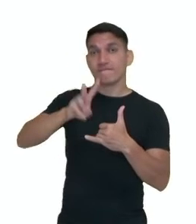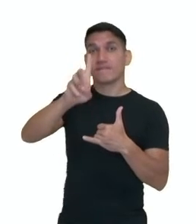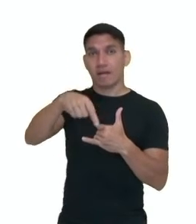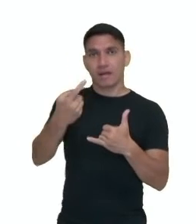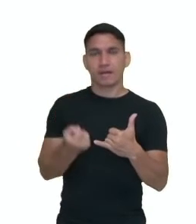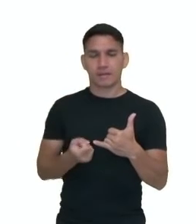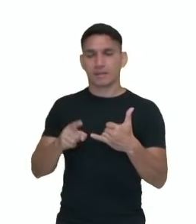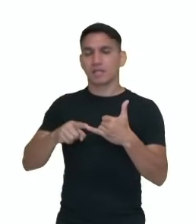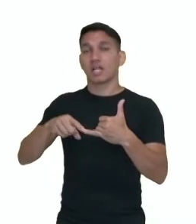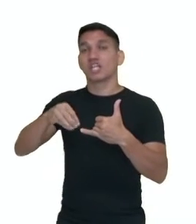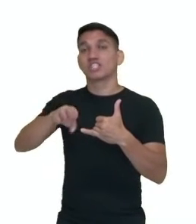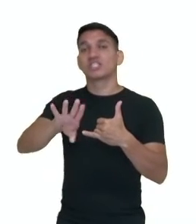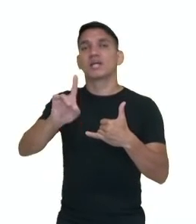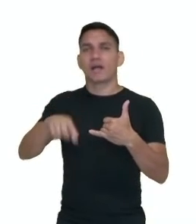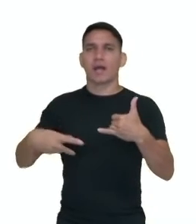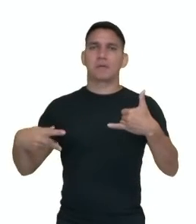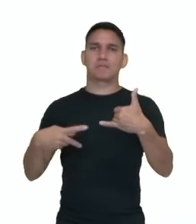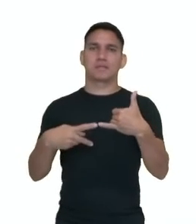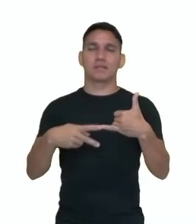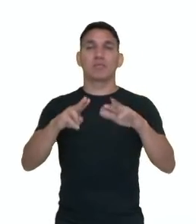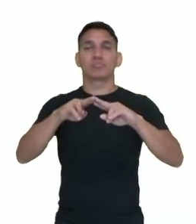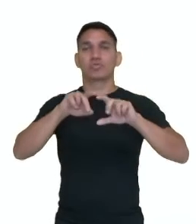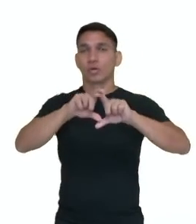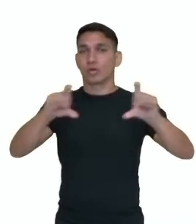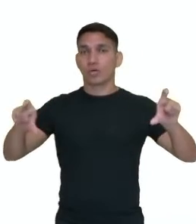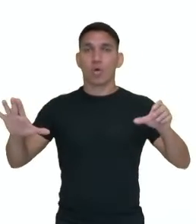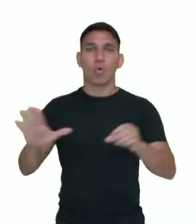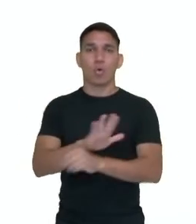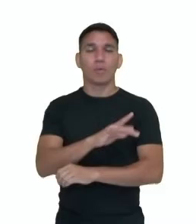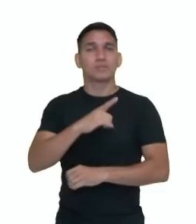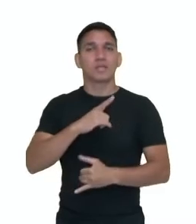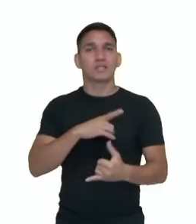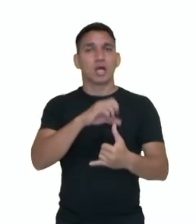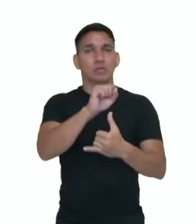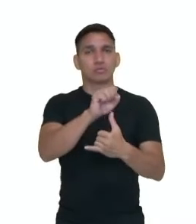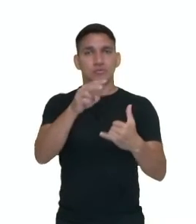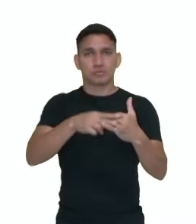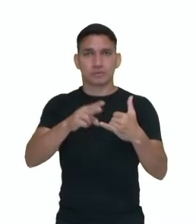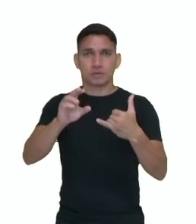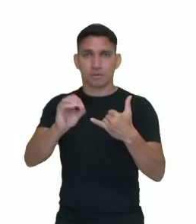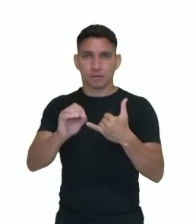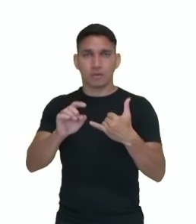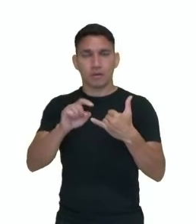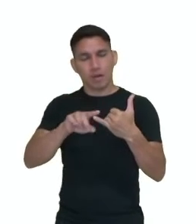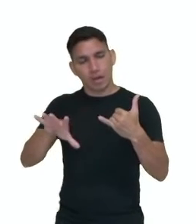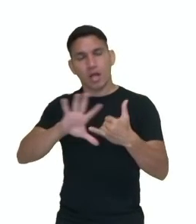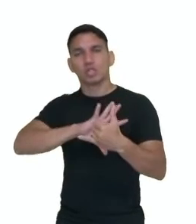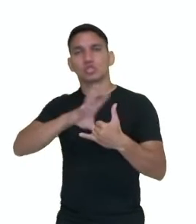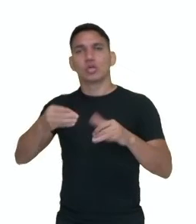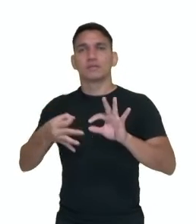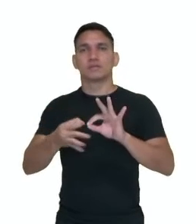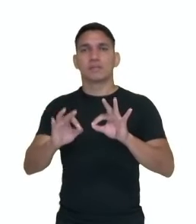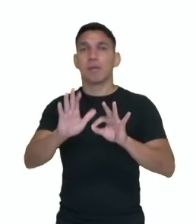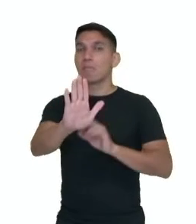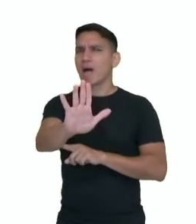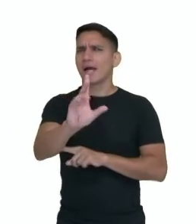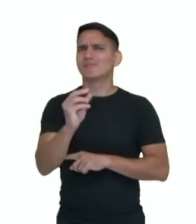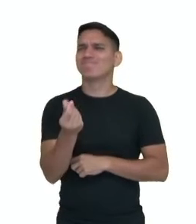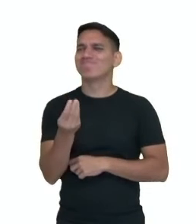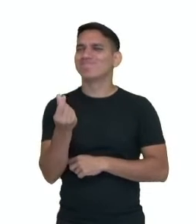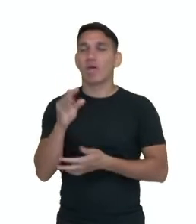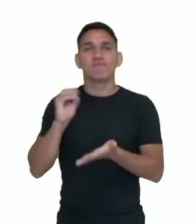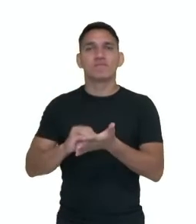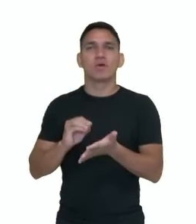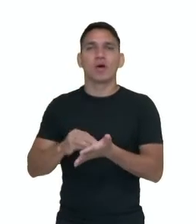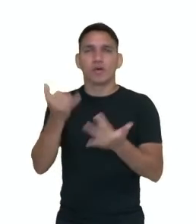dica, que é o predicativo. É uma oração completa, tem todos os seus elementos de sintaxe, mas falta